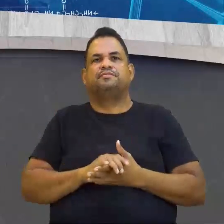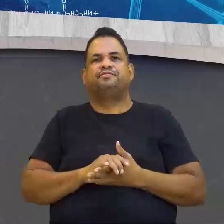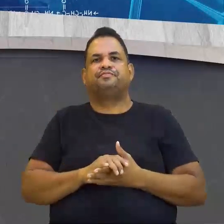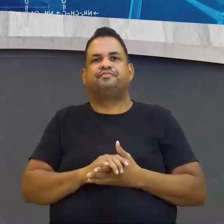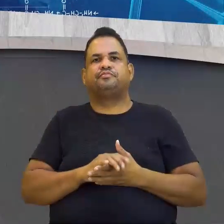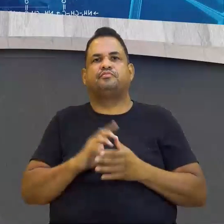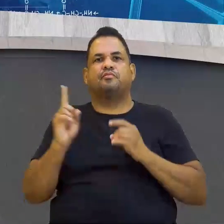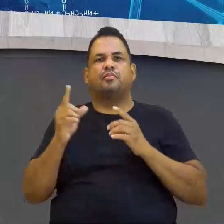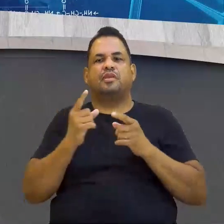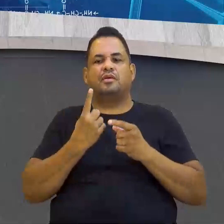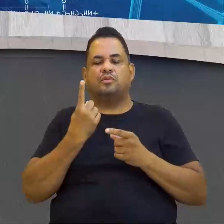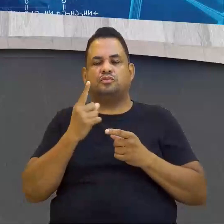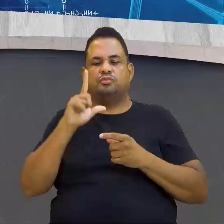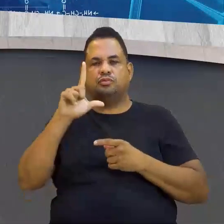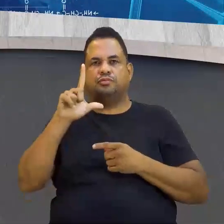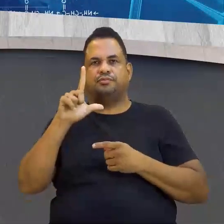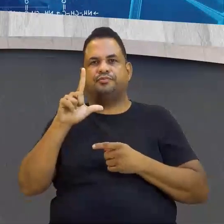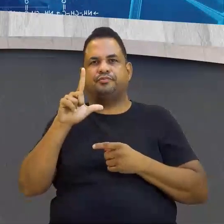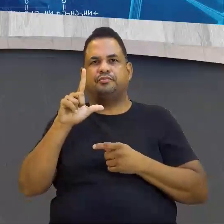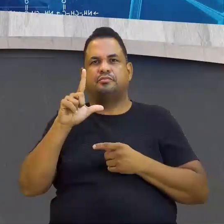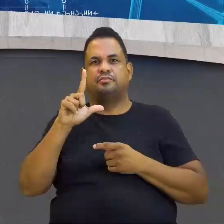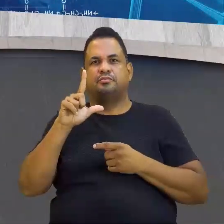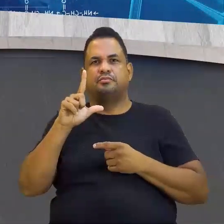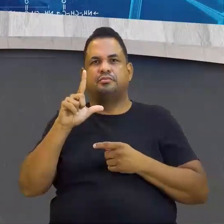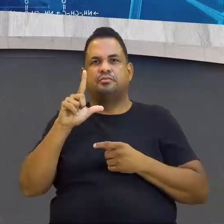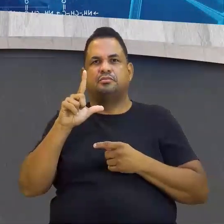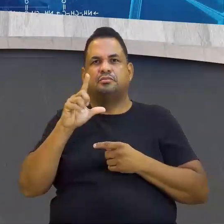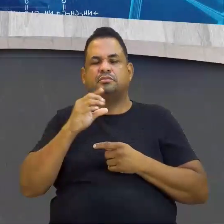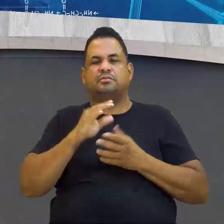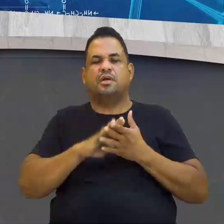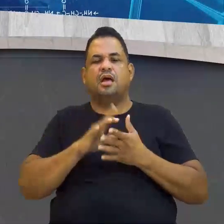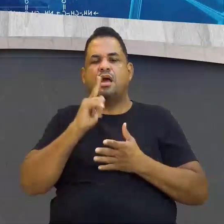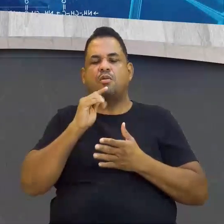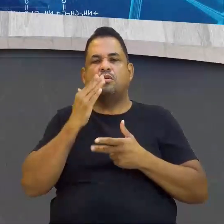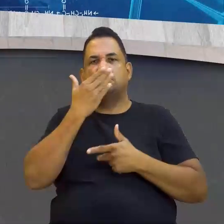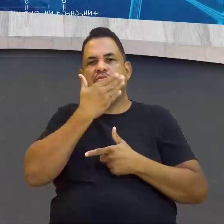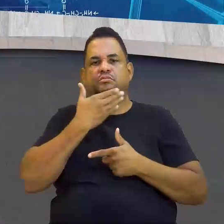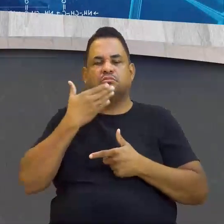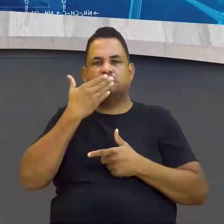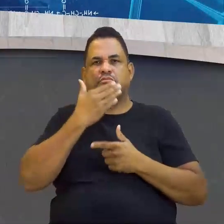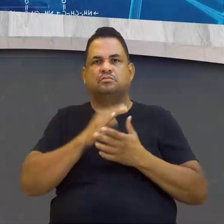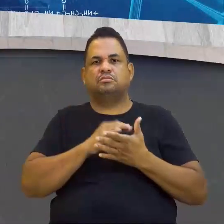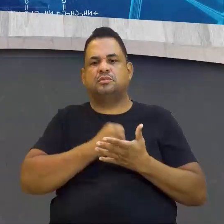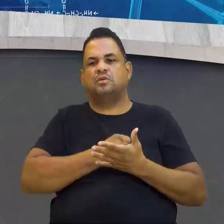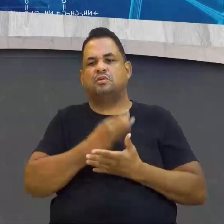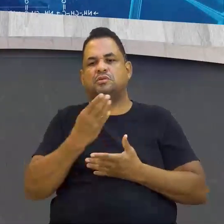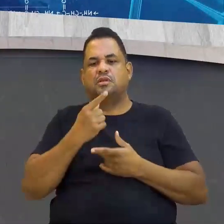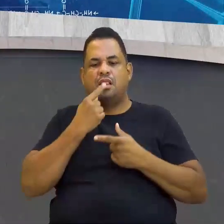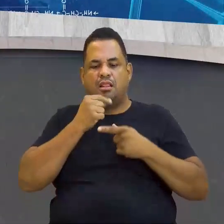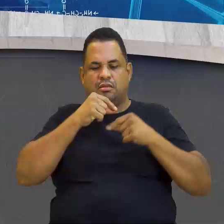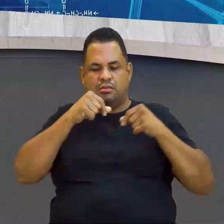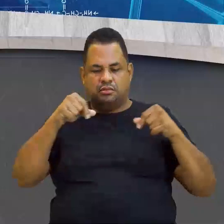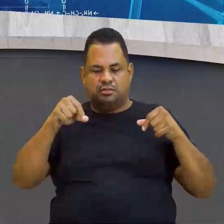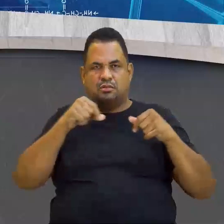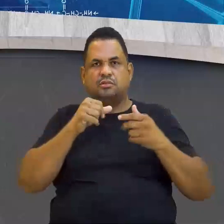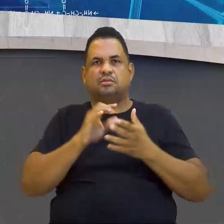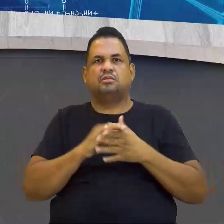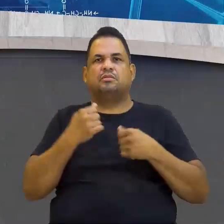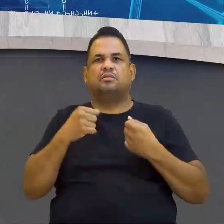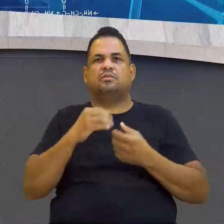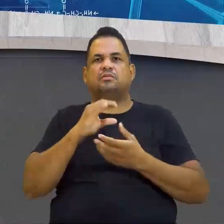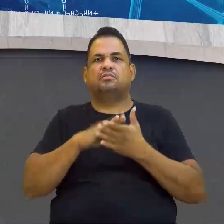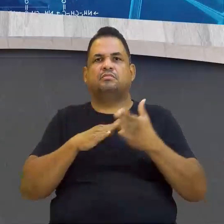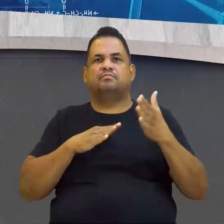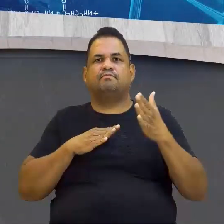cada 1 litro de água doce, a concentração de sal presente nela tem que ser de no